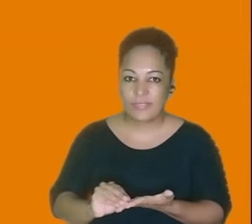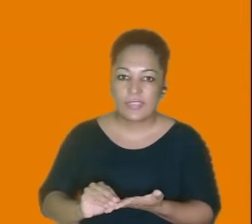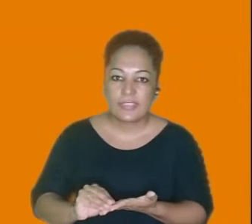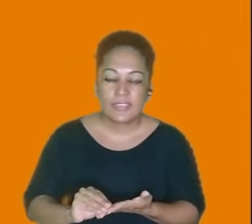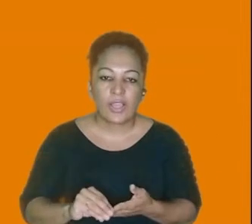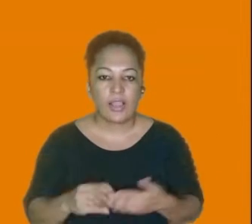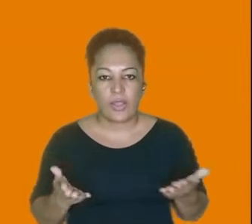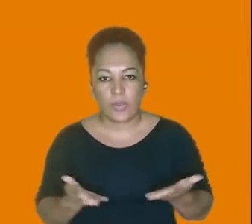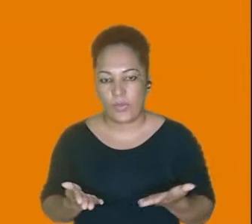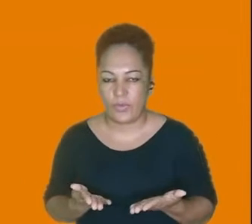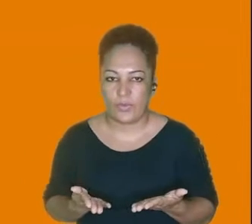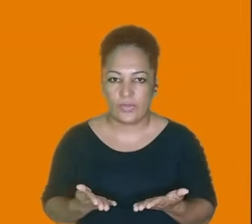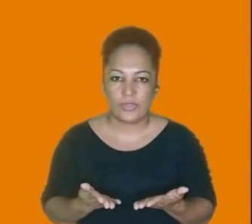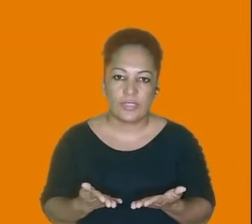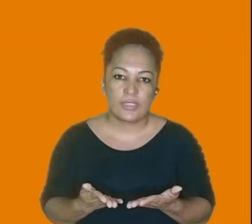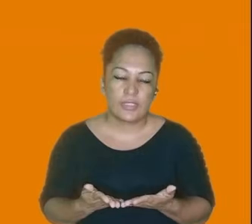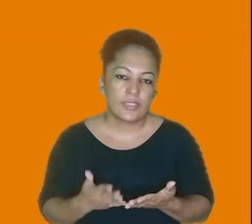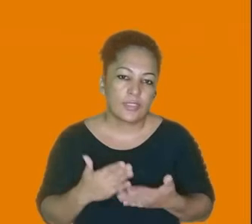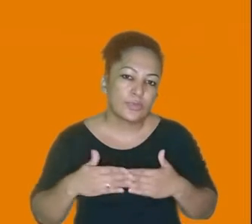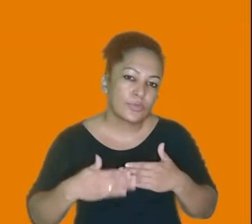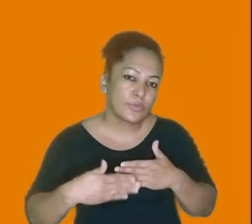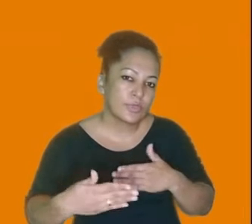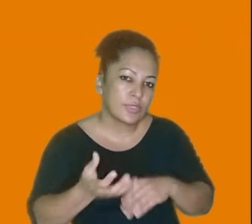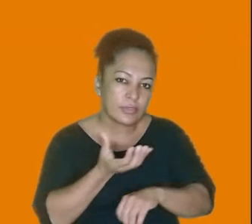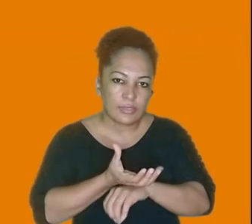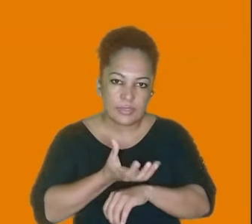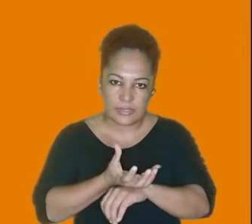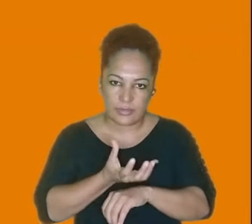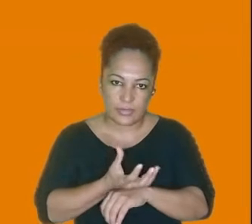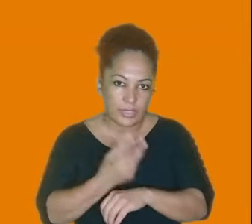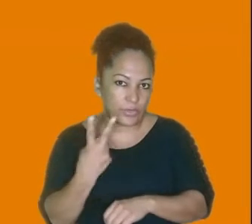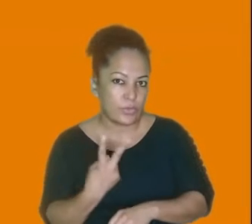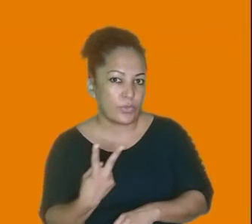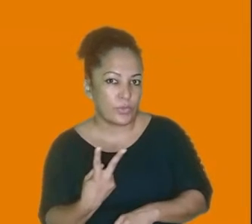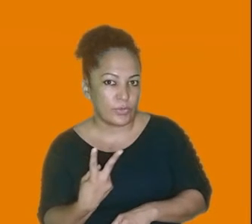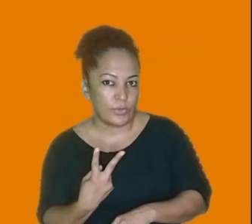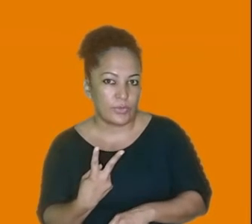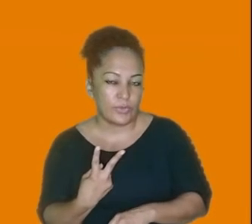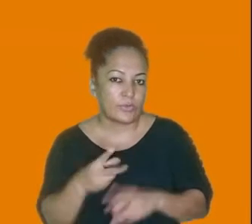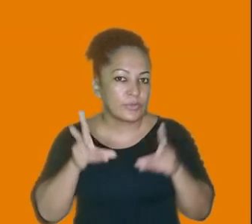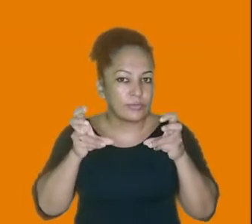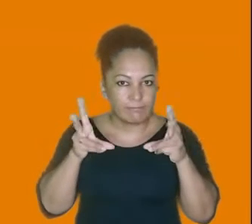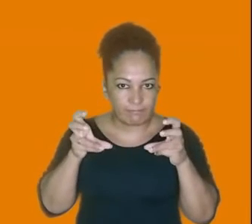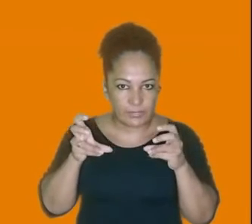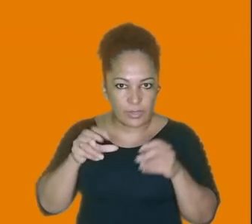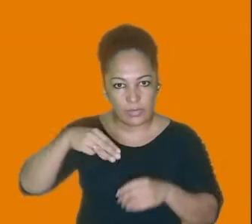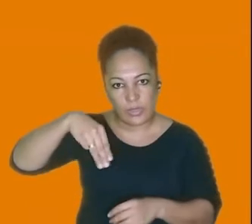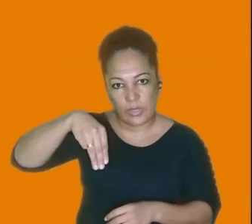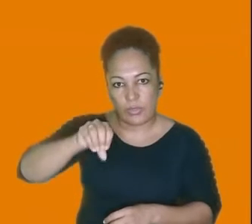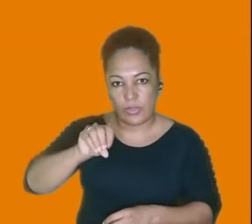Dados. Estamos aí no decorrer da disciplina 2, né,